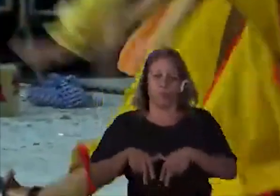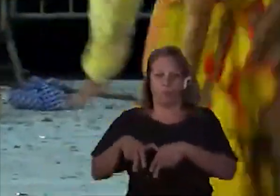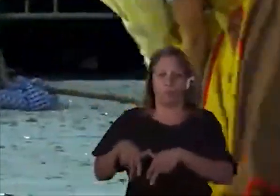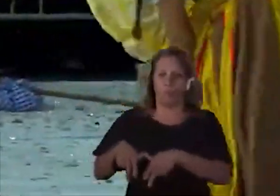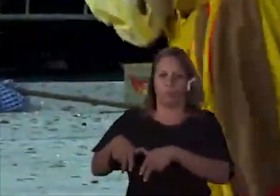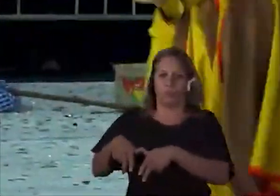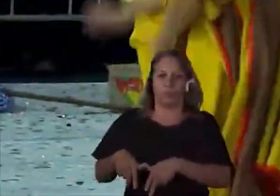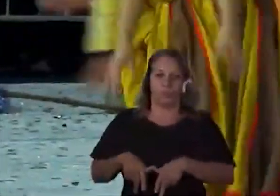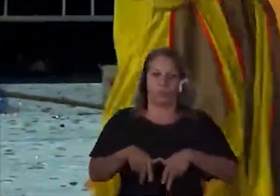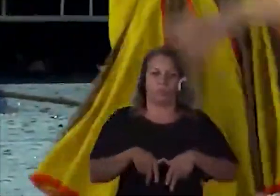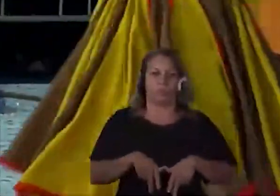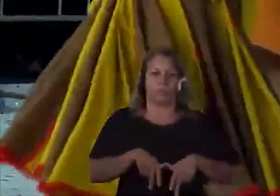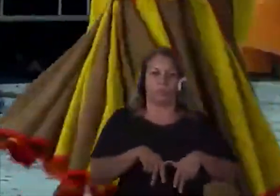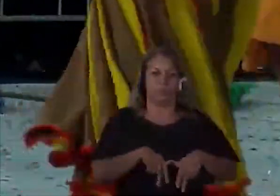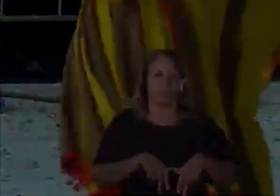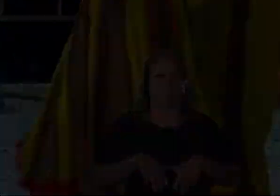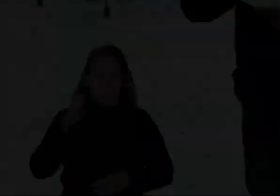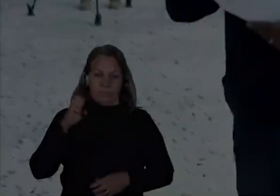2022,